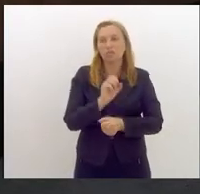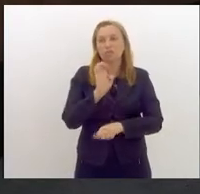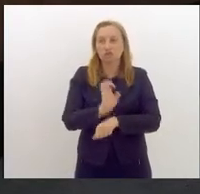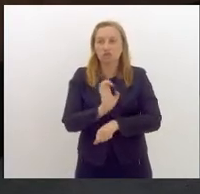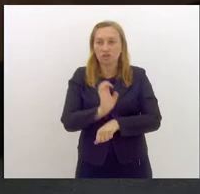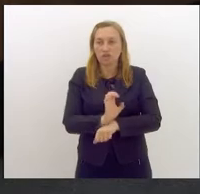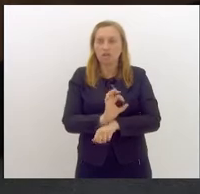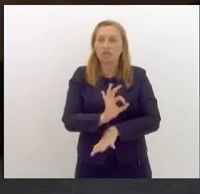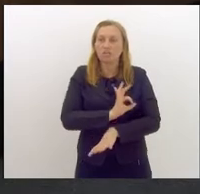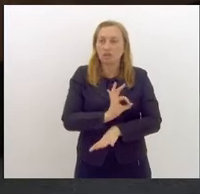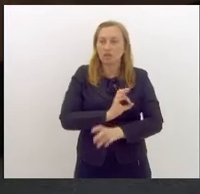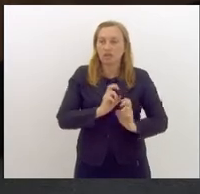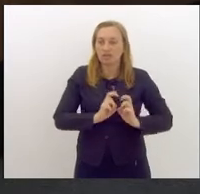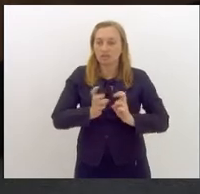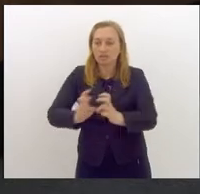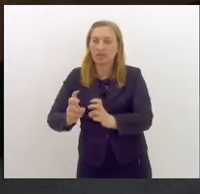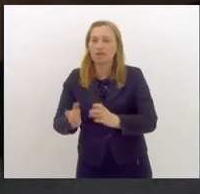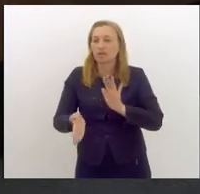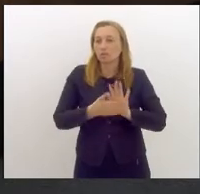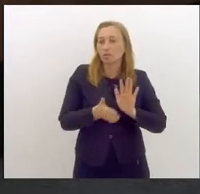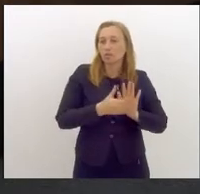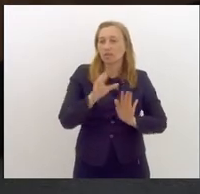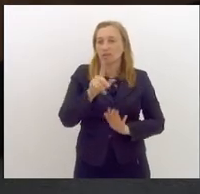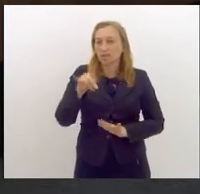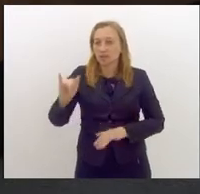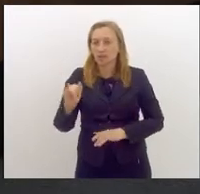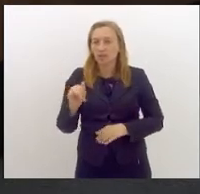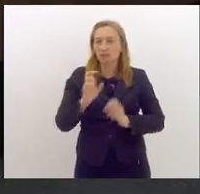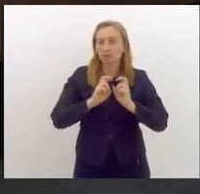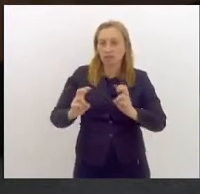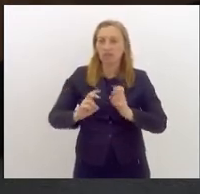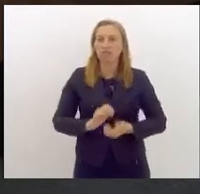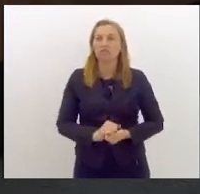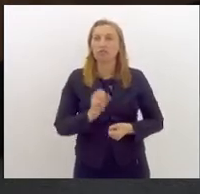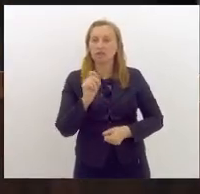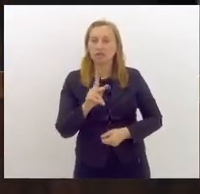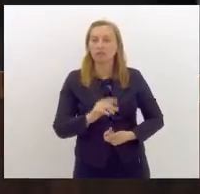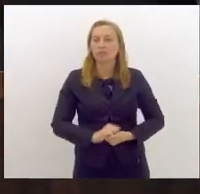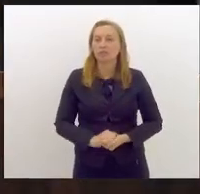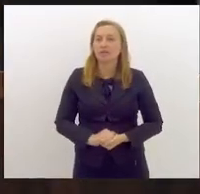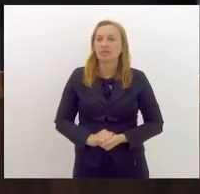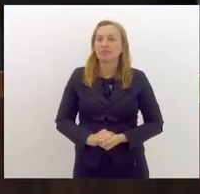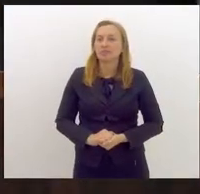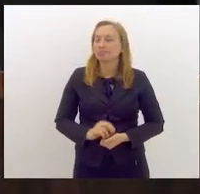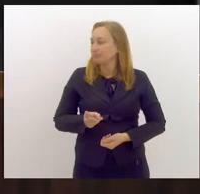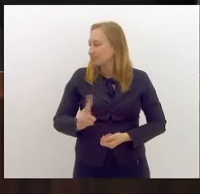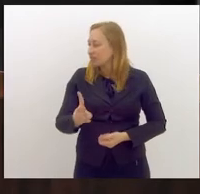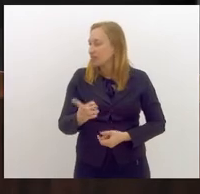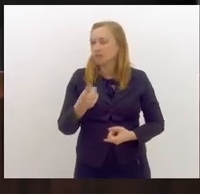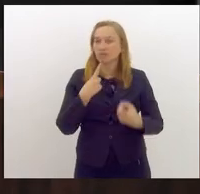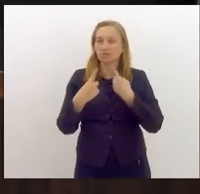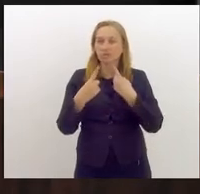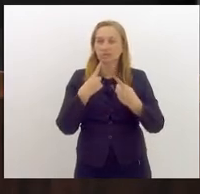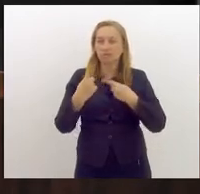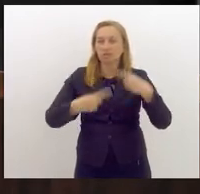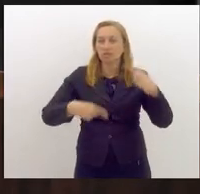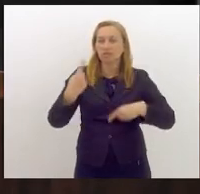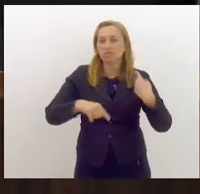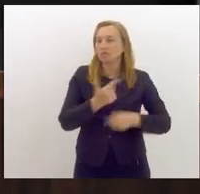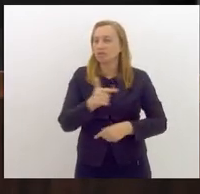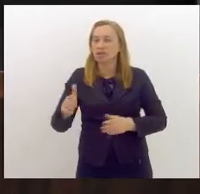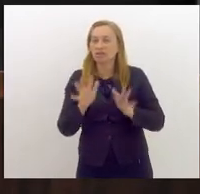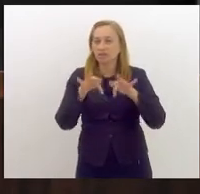de Polícia Ferroviária então a proposta da CPI dos trens ok Continue em discussão